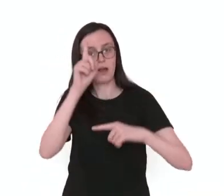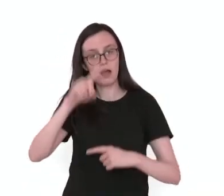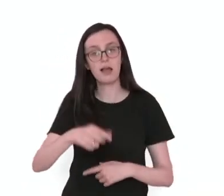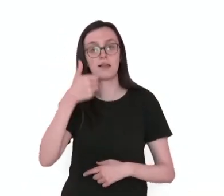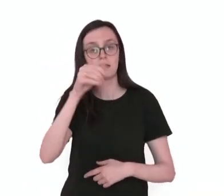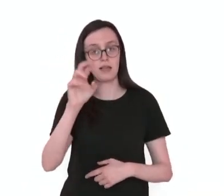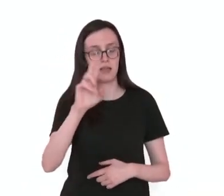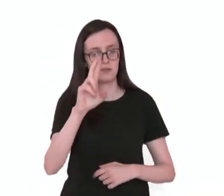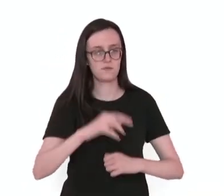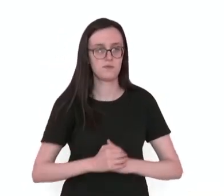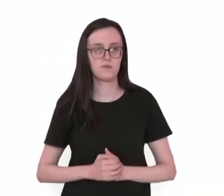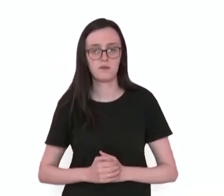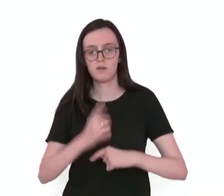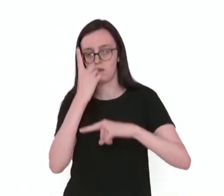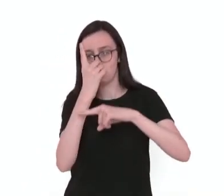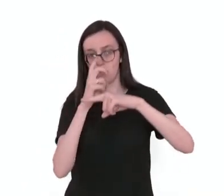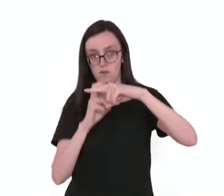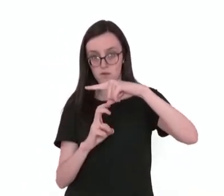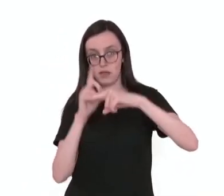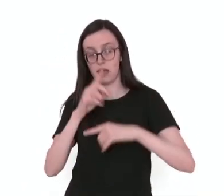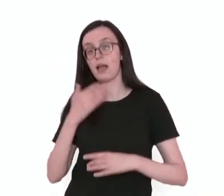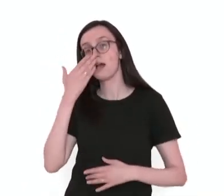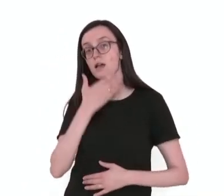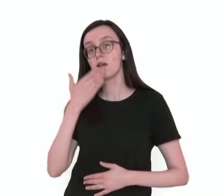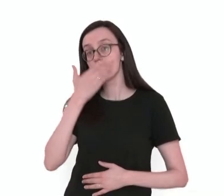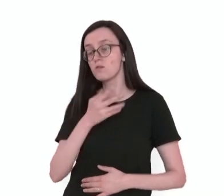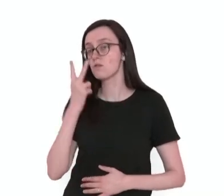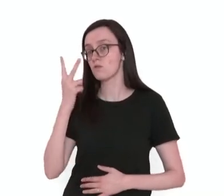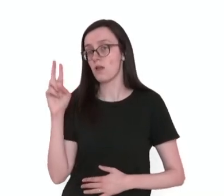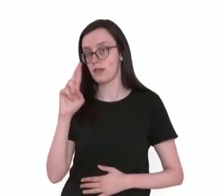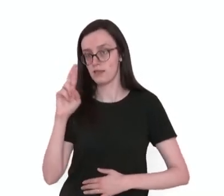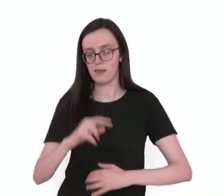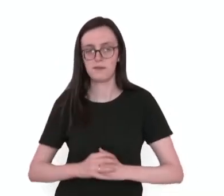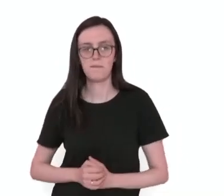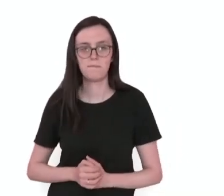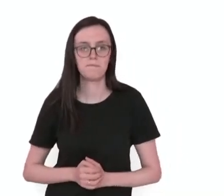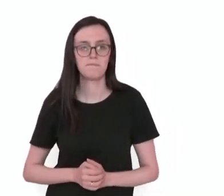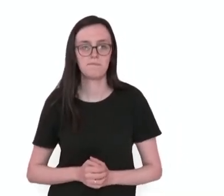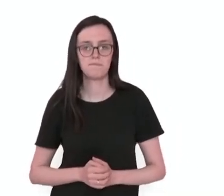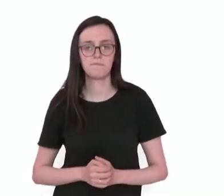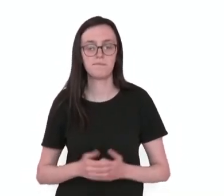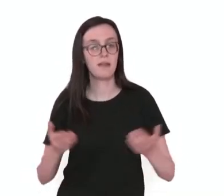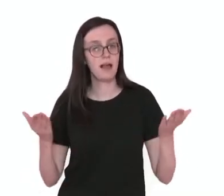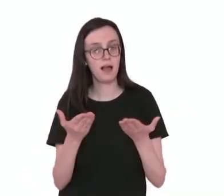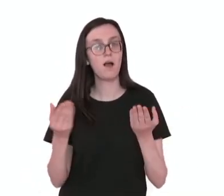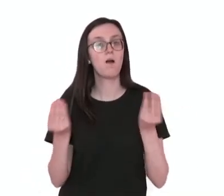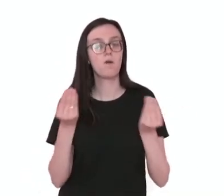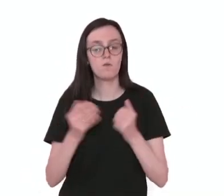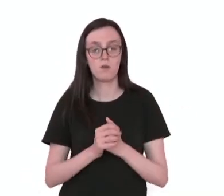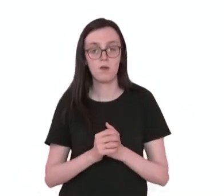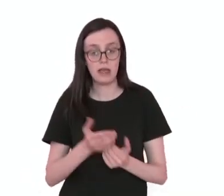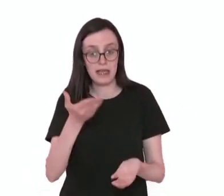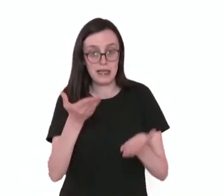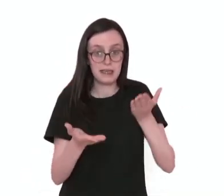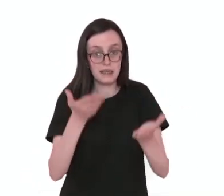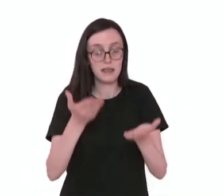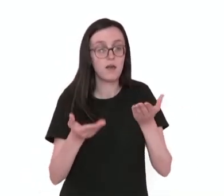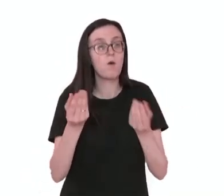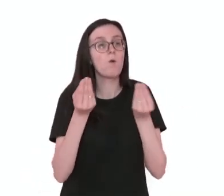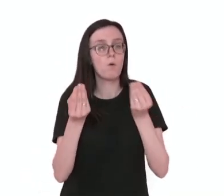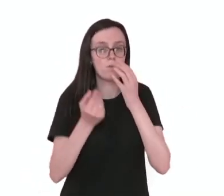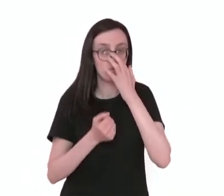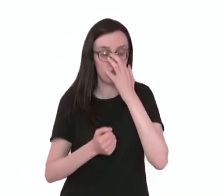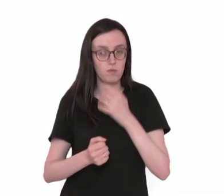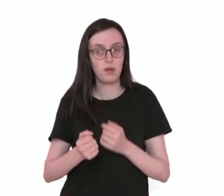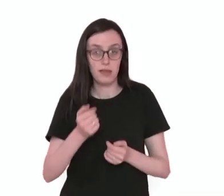R$10. 1/5, que era o açúcar, custava R$2. Agora, o quilo aqui, então, nós